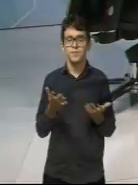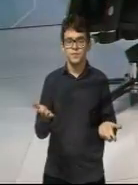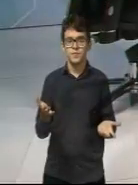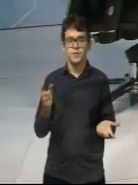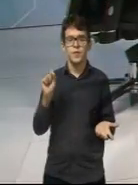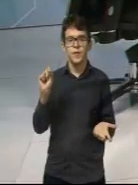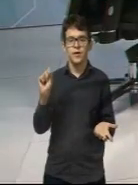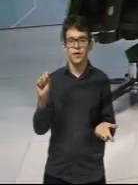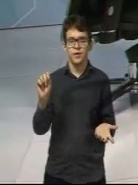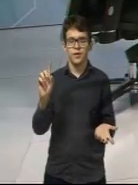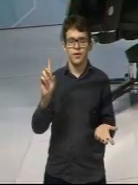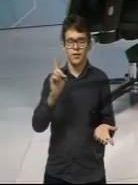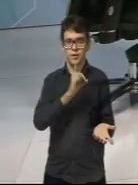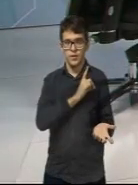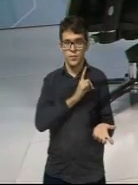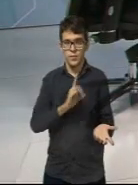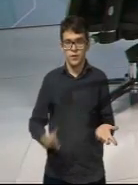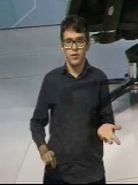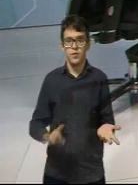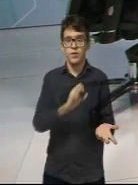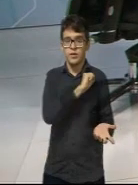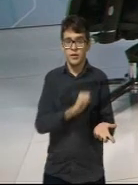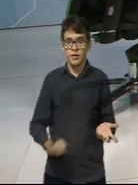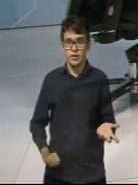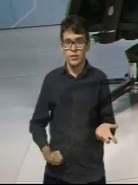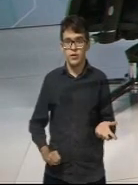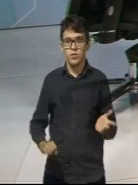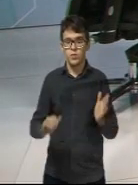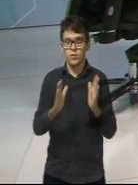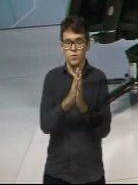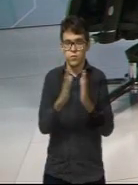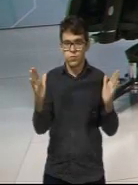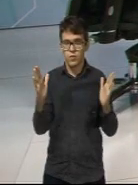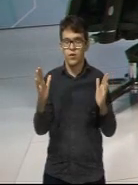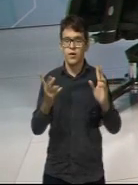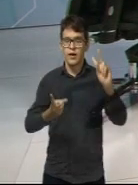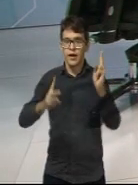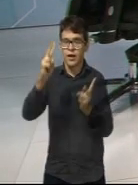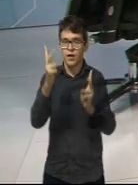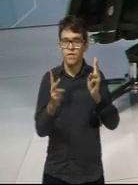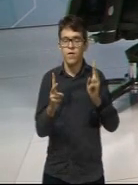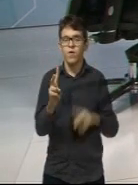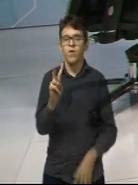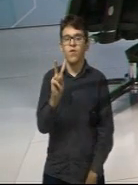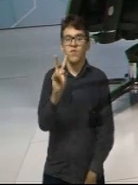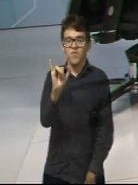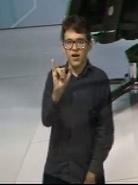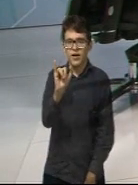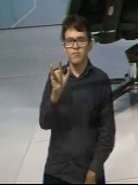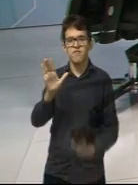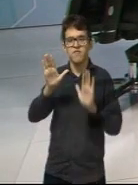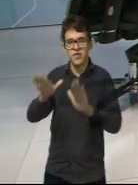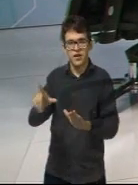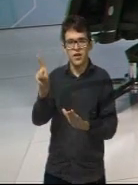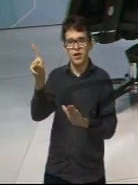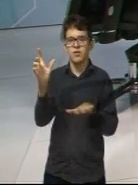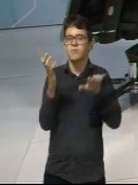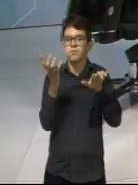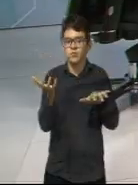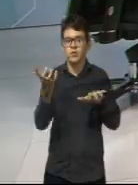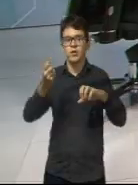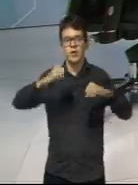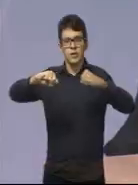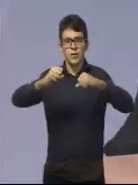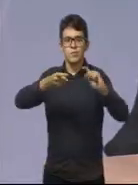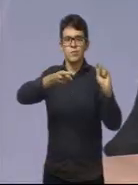deputados e senadores, durante o período de Momo, foram articulados pelo Palácio do Planalto para dançar não o frevo de Pernambuco e nem o